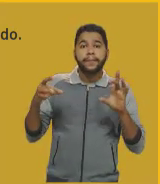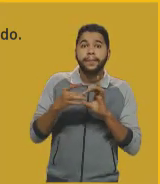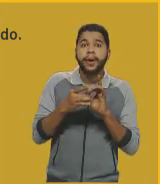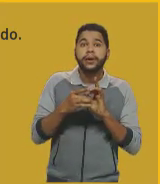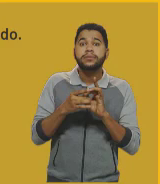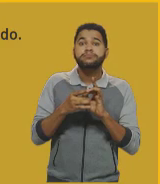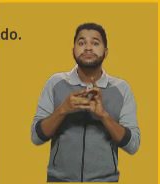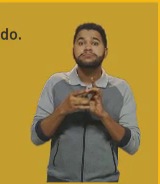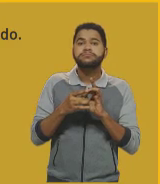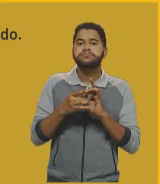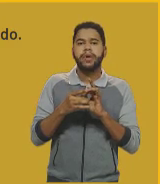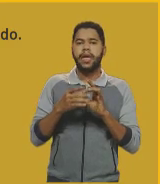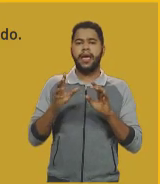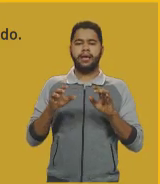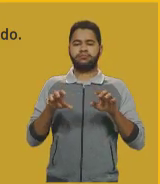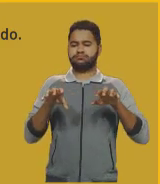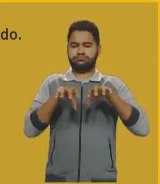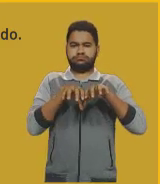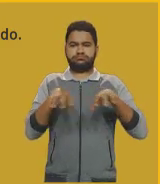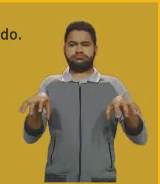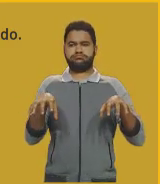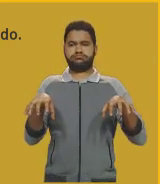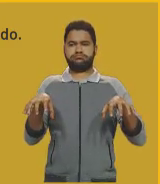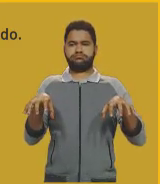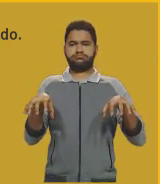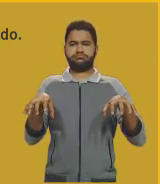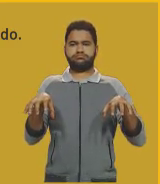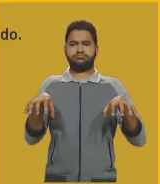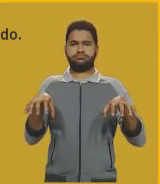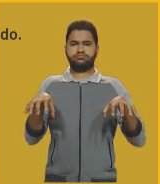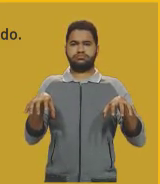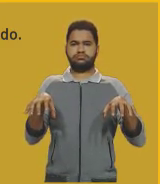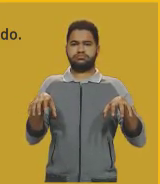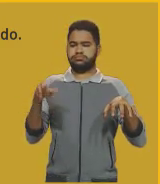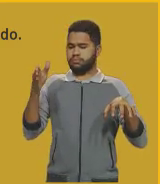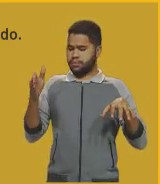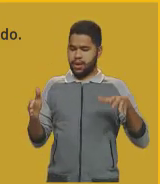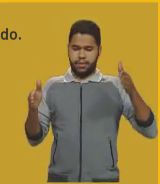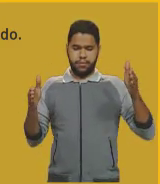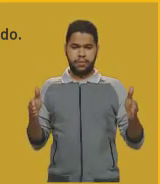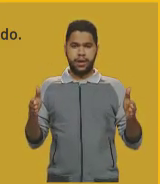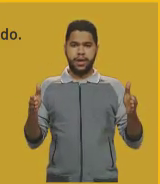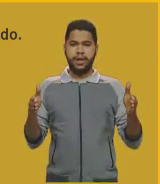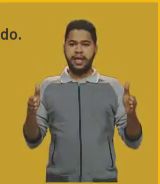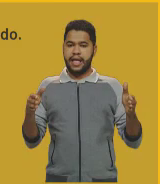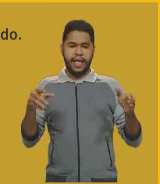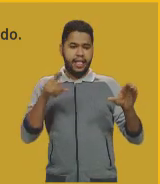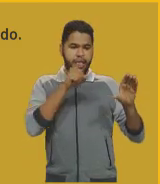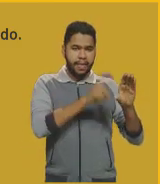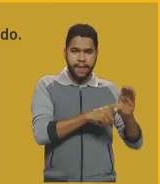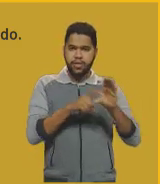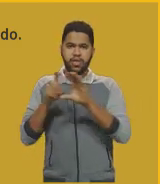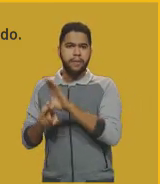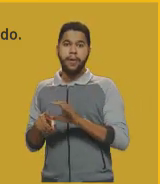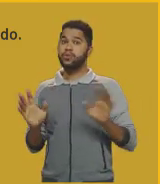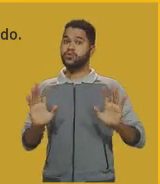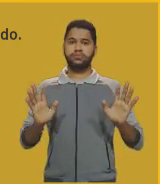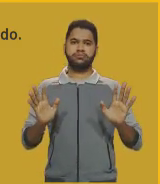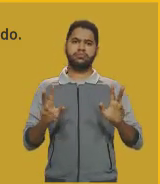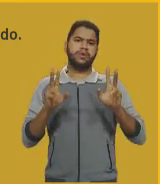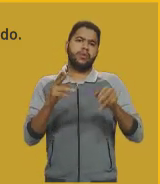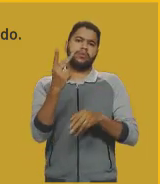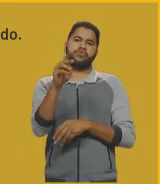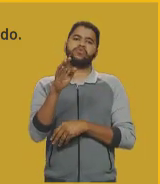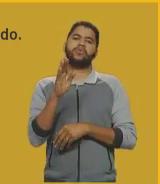maneira independente, ou seja, não necessariamente para que um funcione, todos devam funcionar. Por exemplo, na residência de